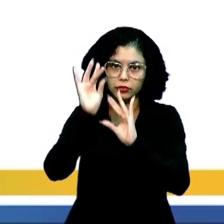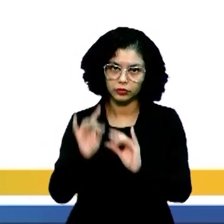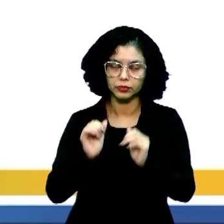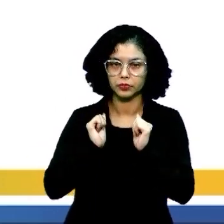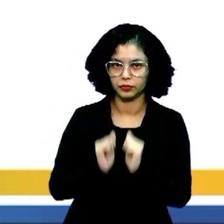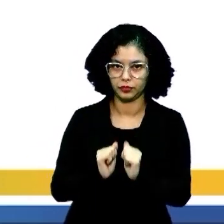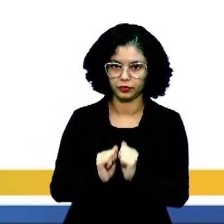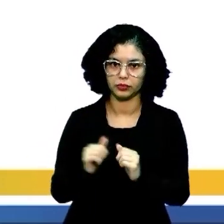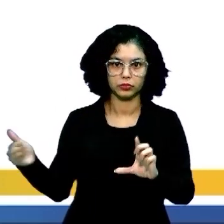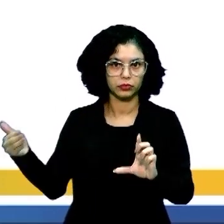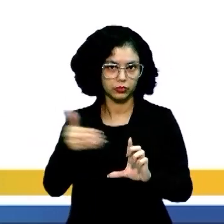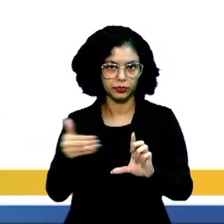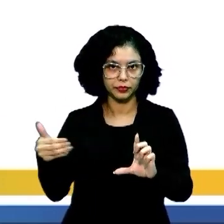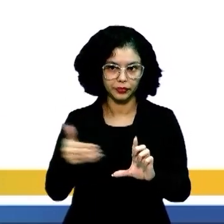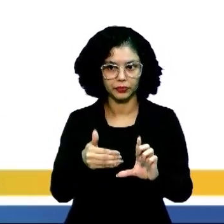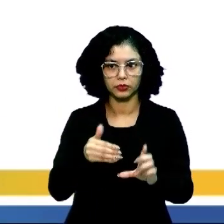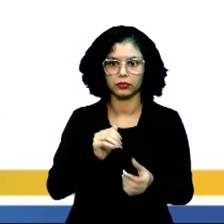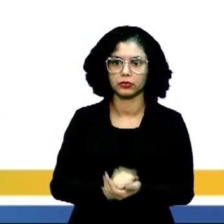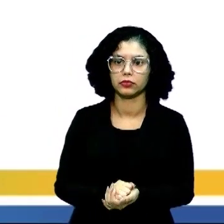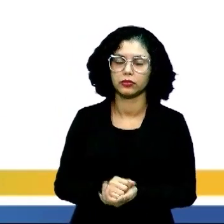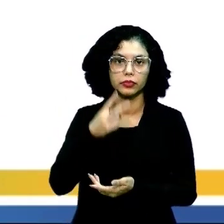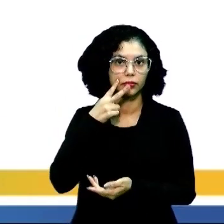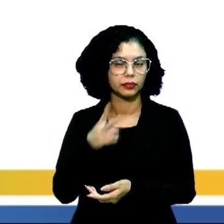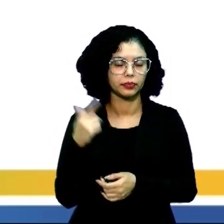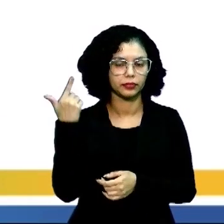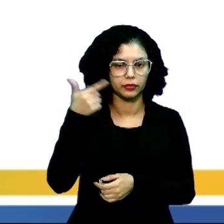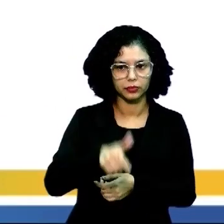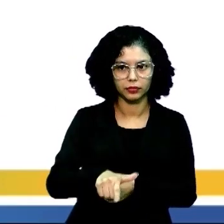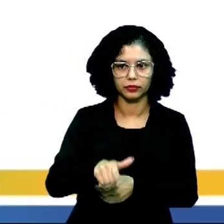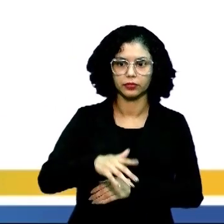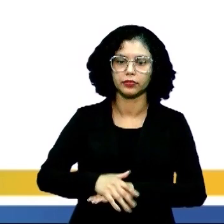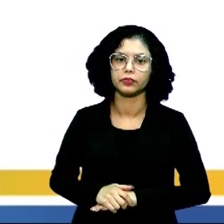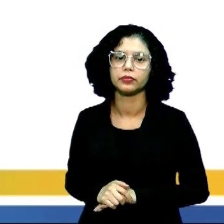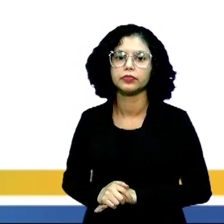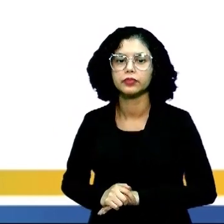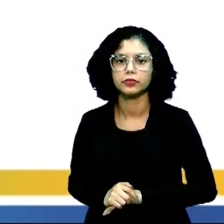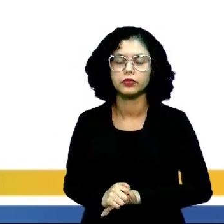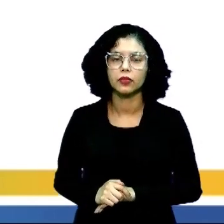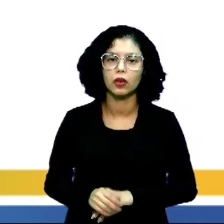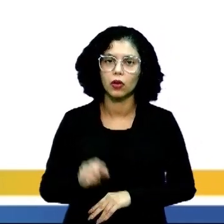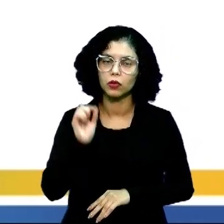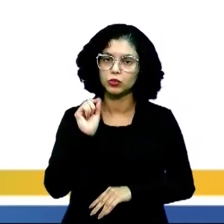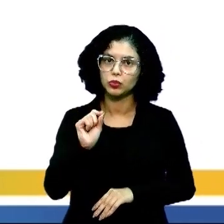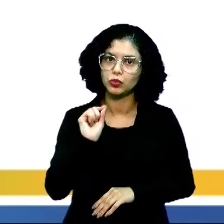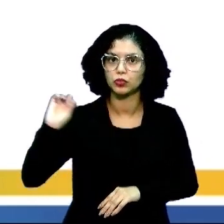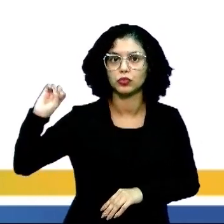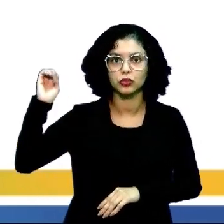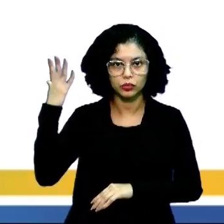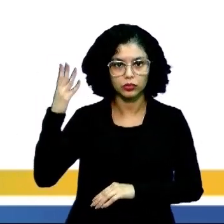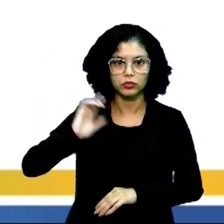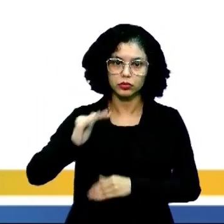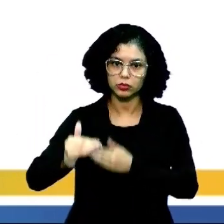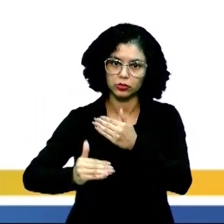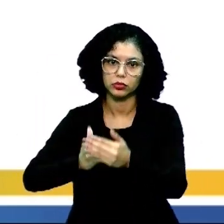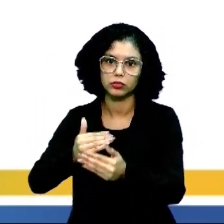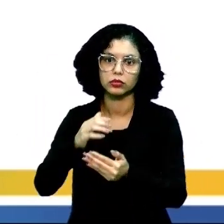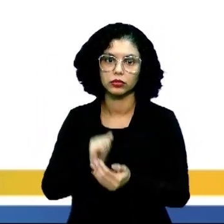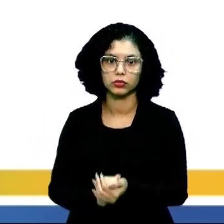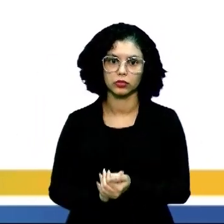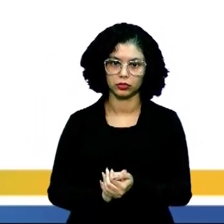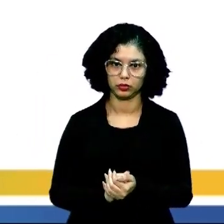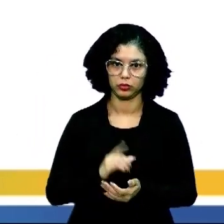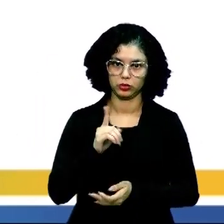podem depois acessar a plataforma e rever essa aula. Gente, o que aconteceu durante essa